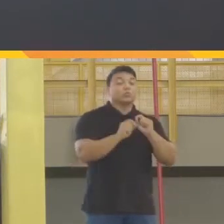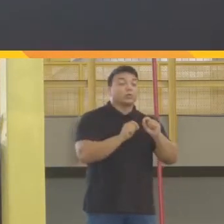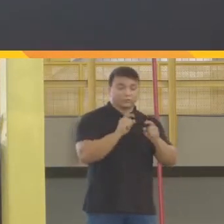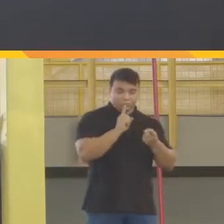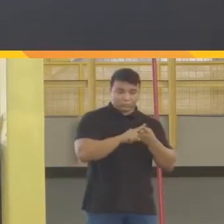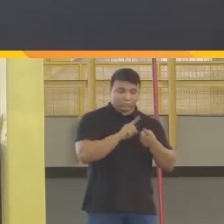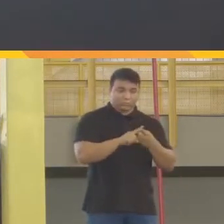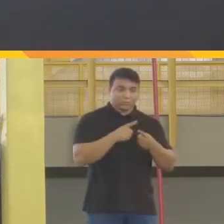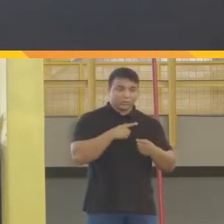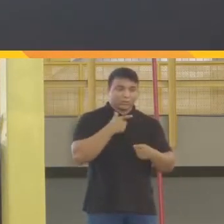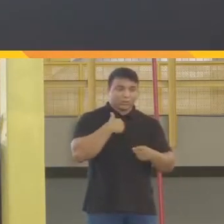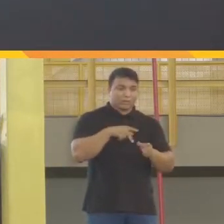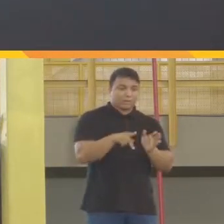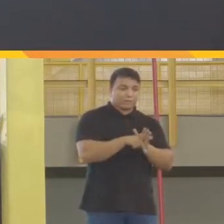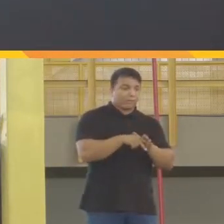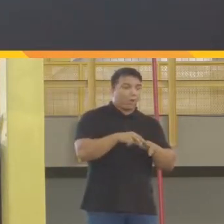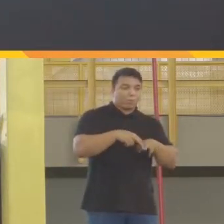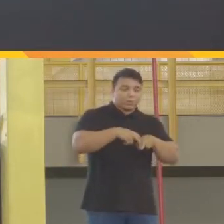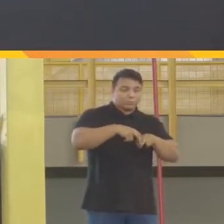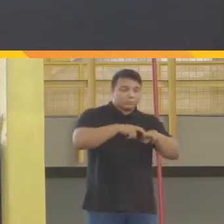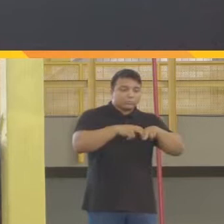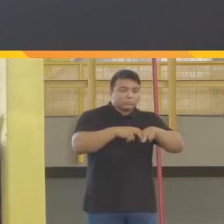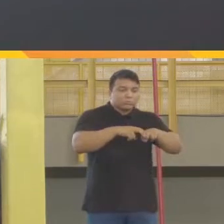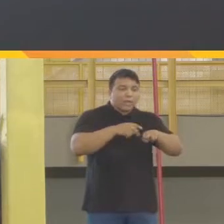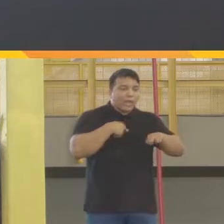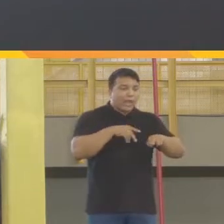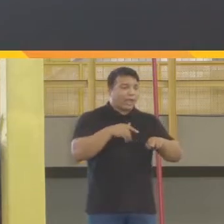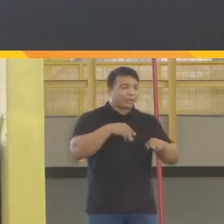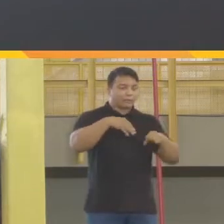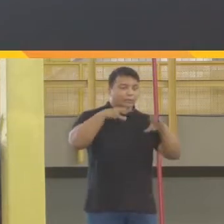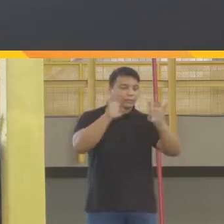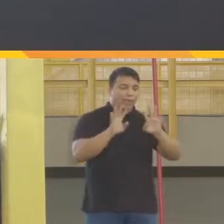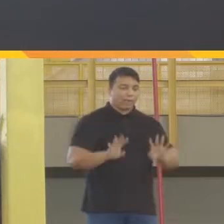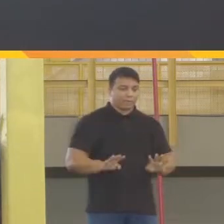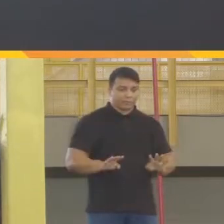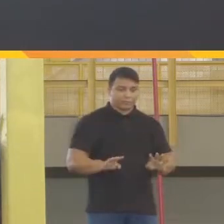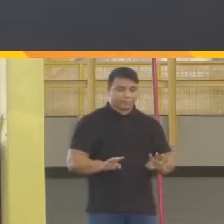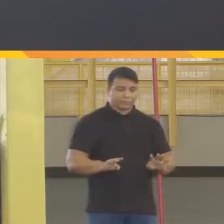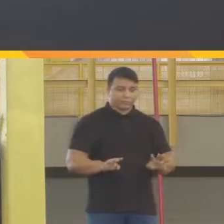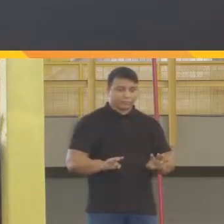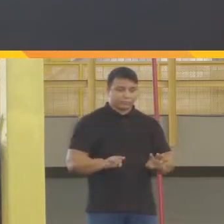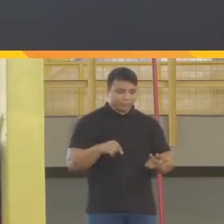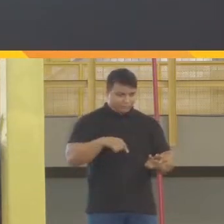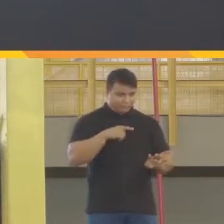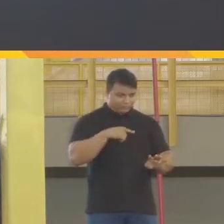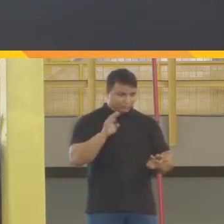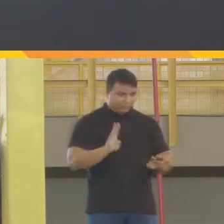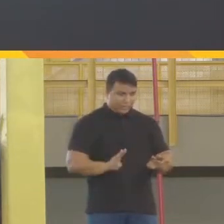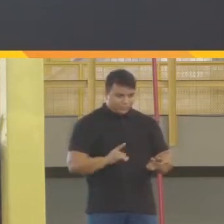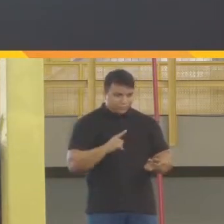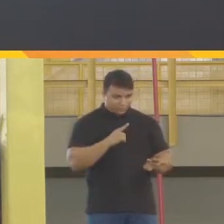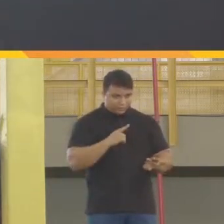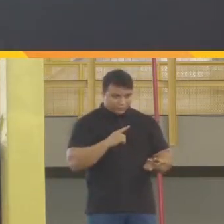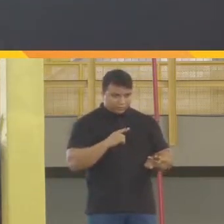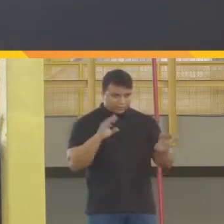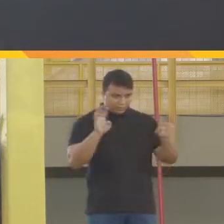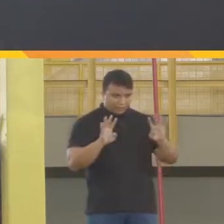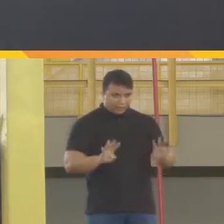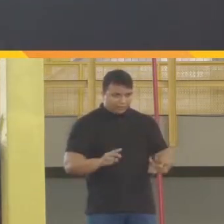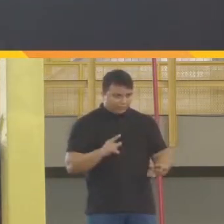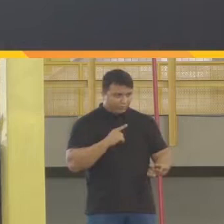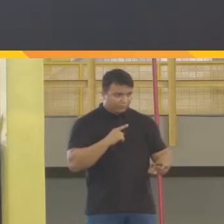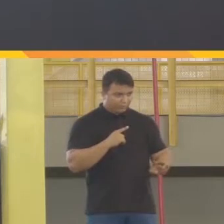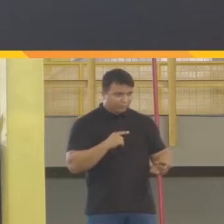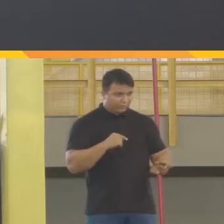Vendiam esquis de neve para esquiar nas geladas